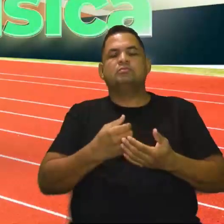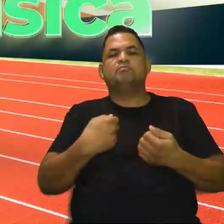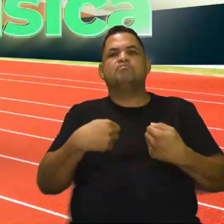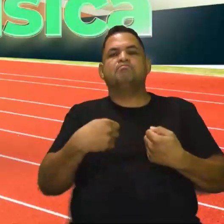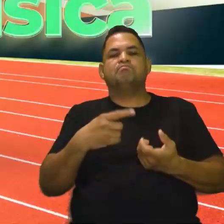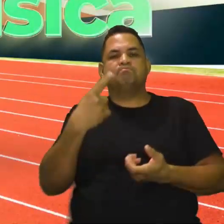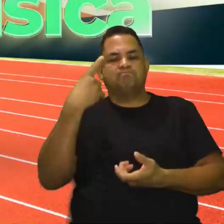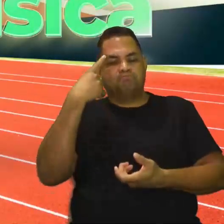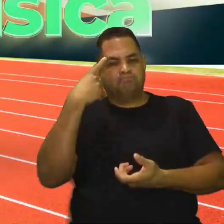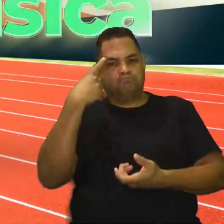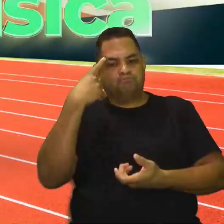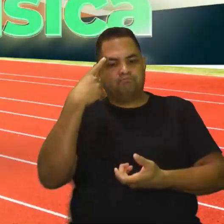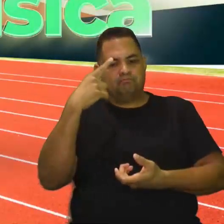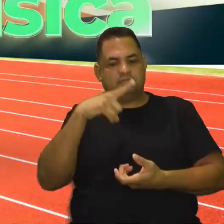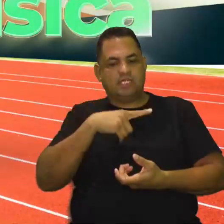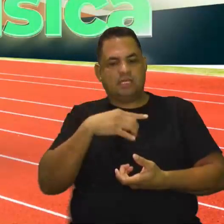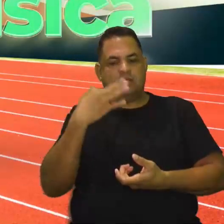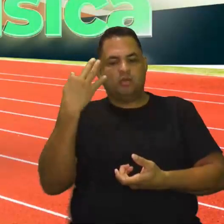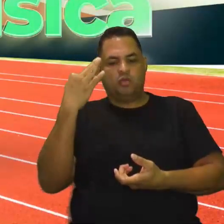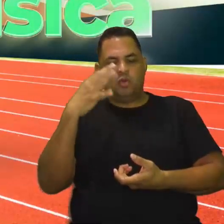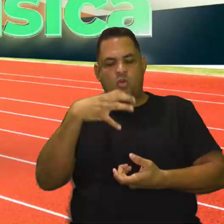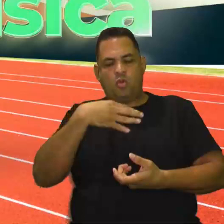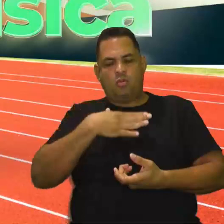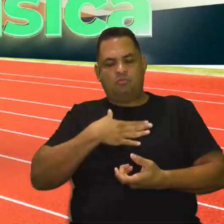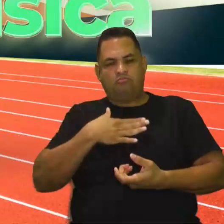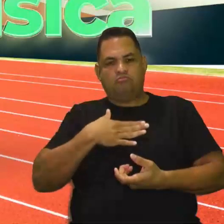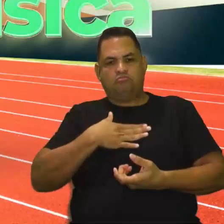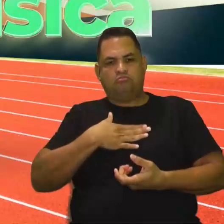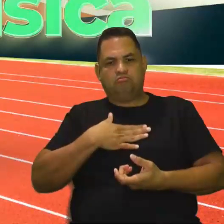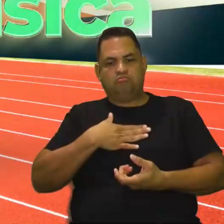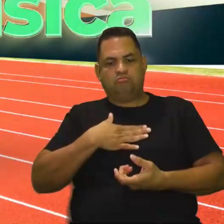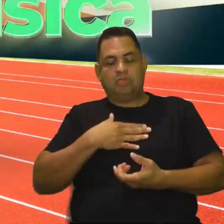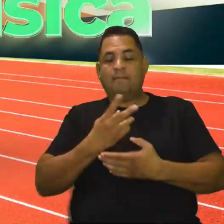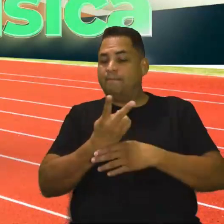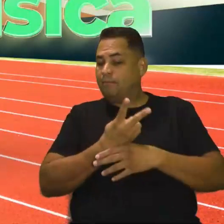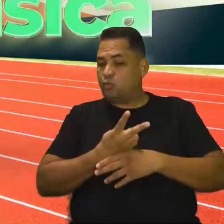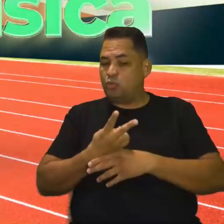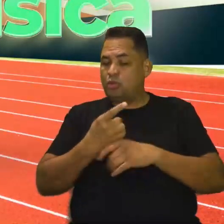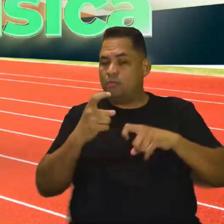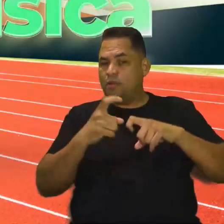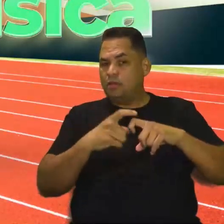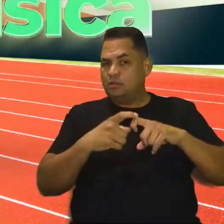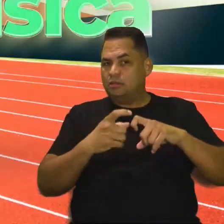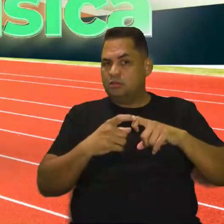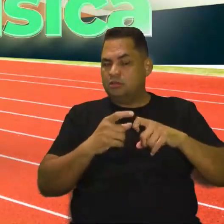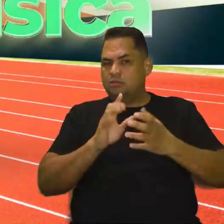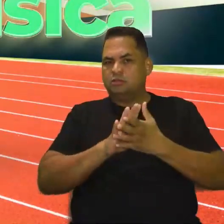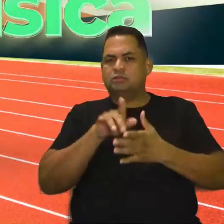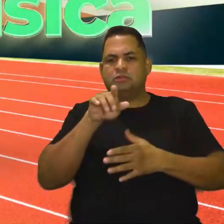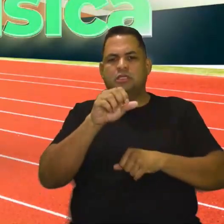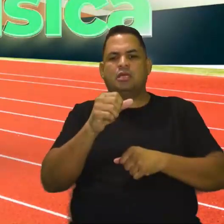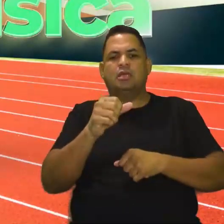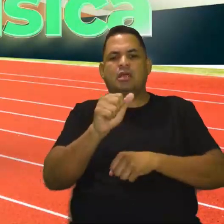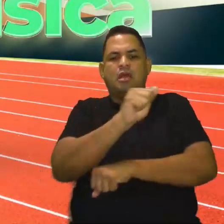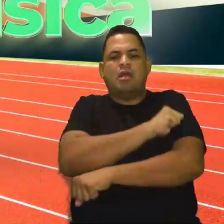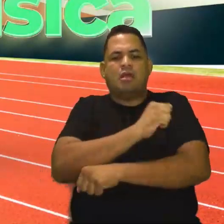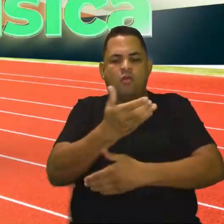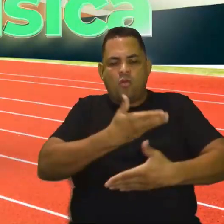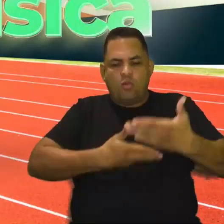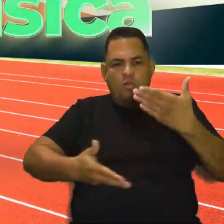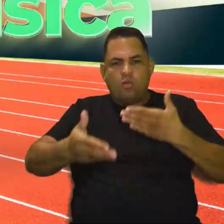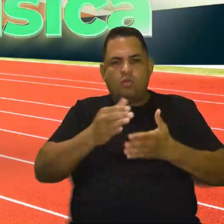reflitam? Se você tem dor no peito, você tem que procurar um médico. Então, você, aluno da mediação, que